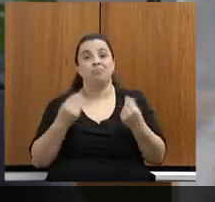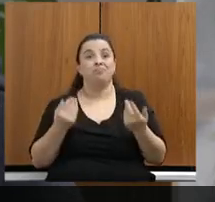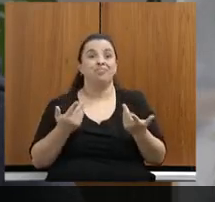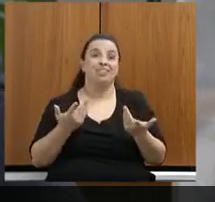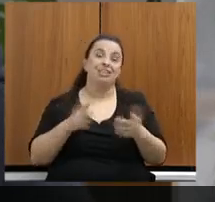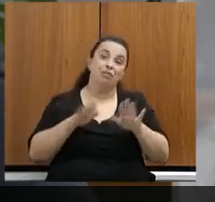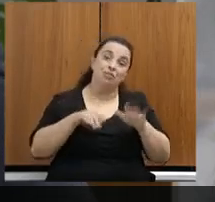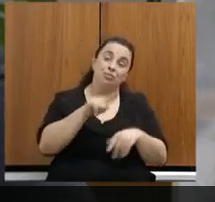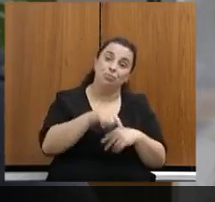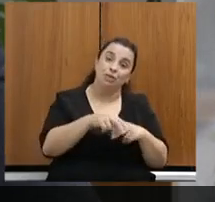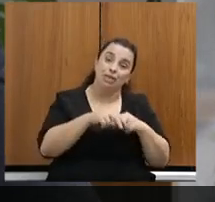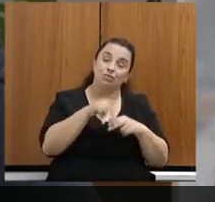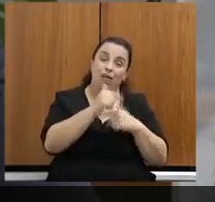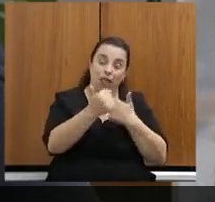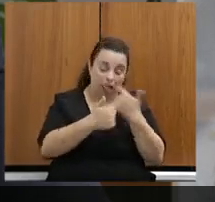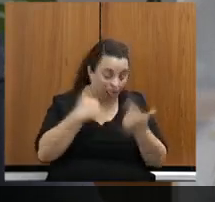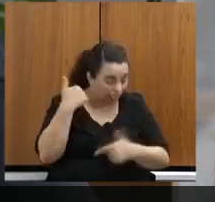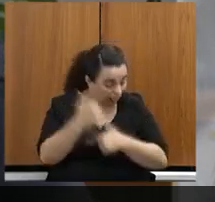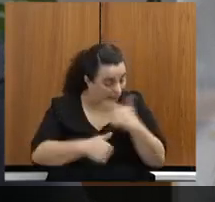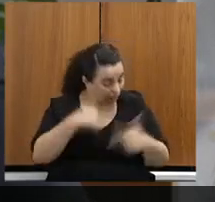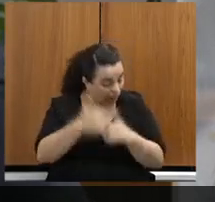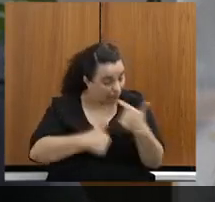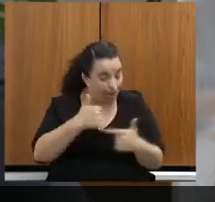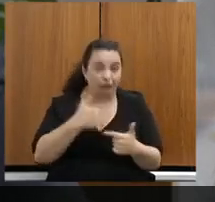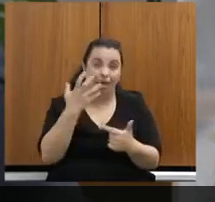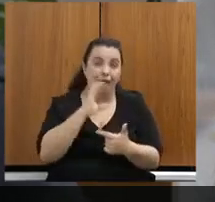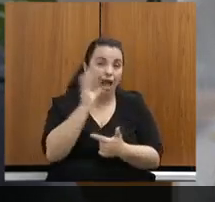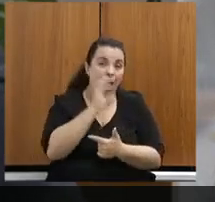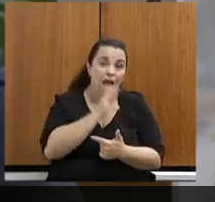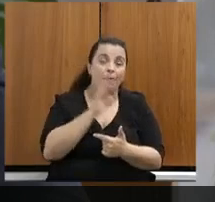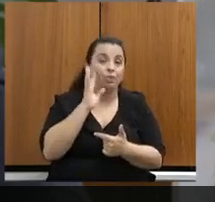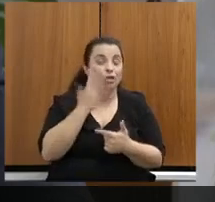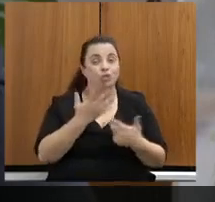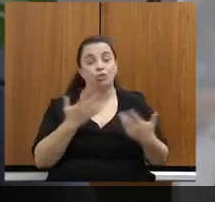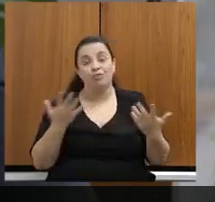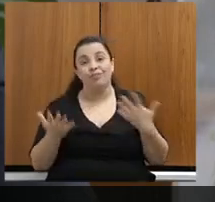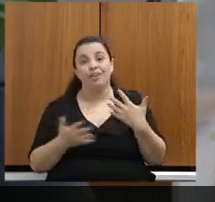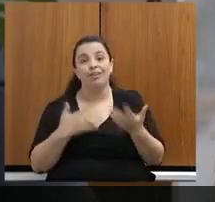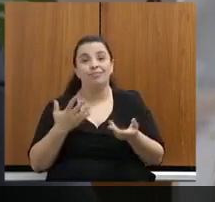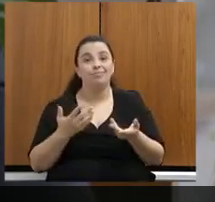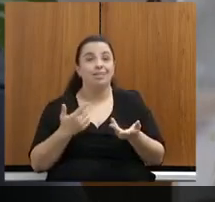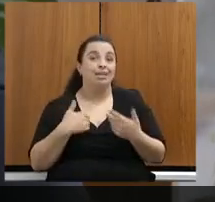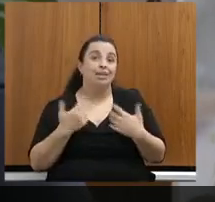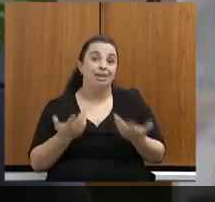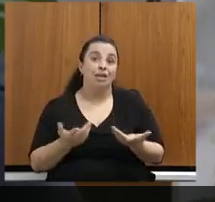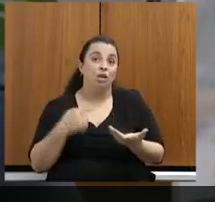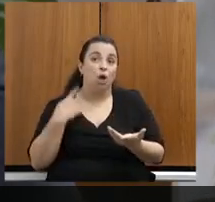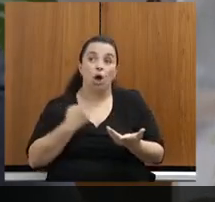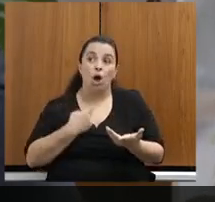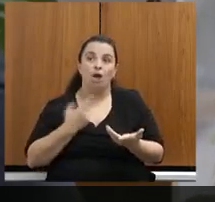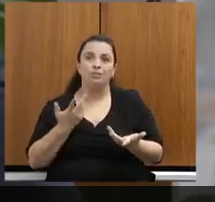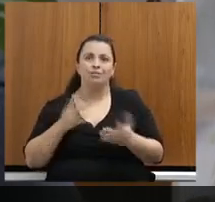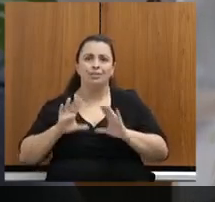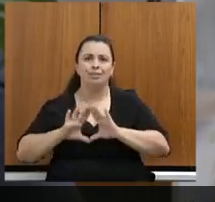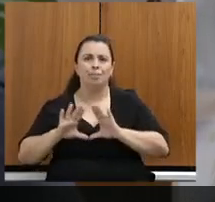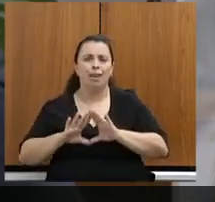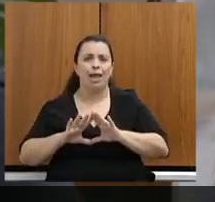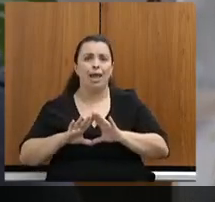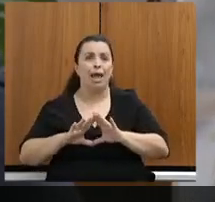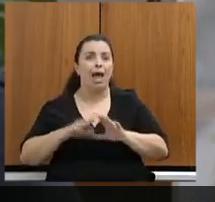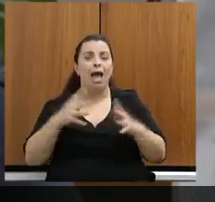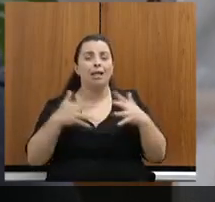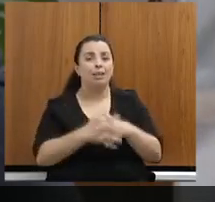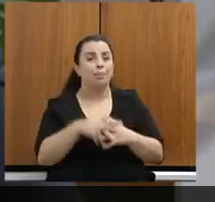trabalho que vocês querem entregar e a gente não pode também tirar essa velocidade o trabalho vocês estão entregando